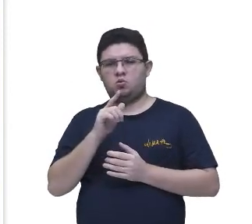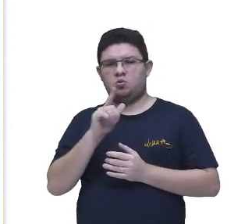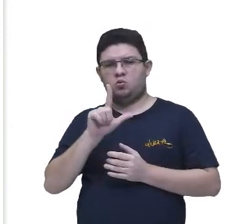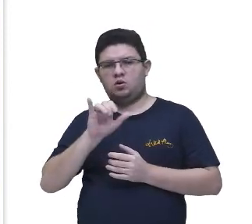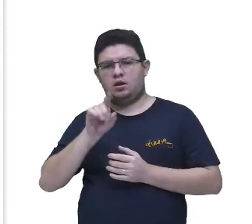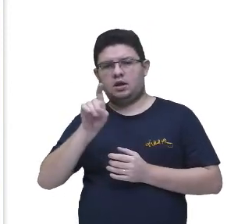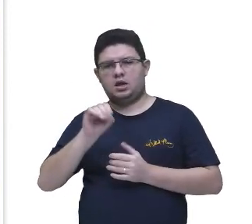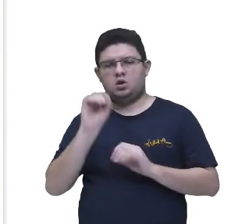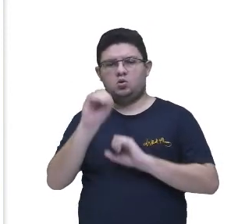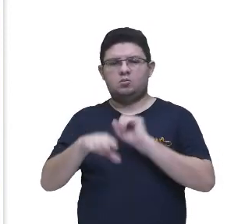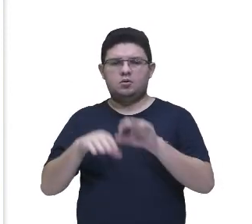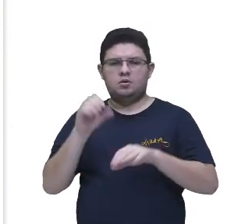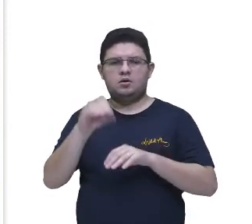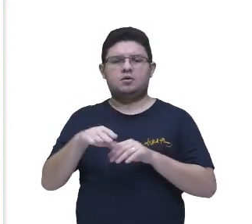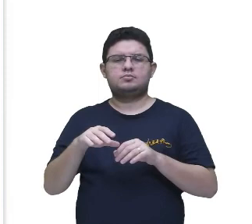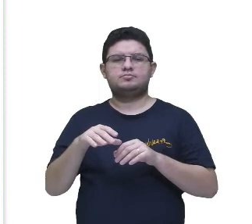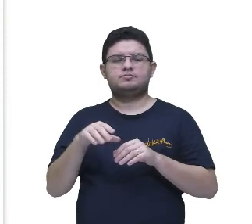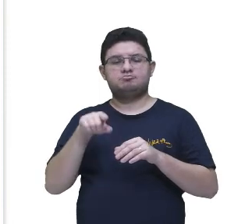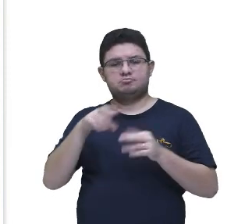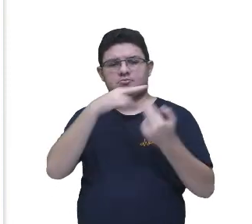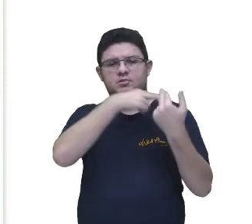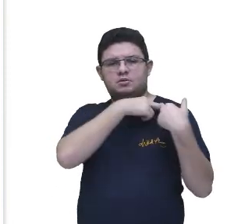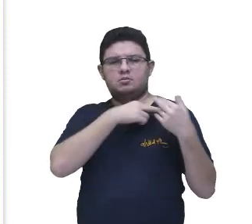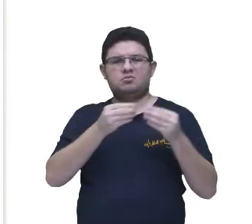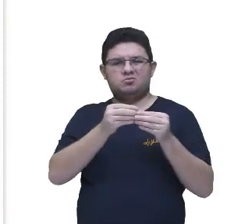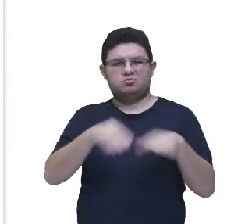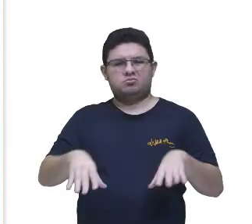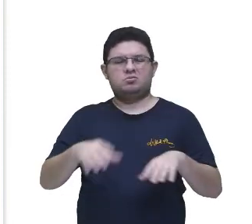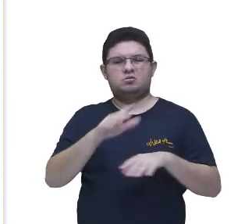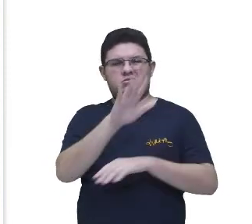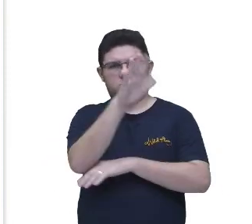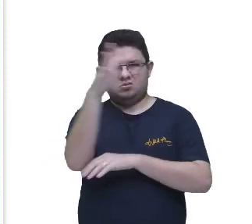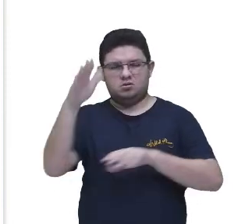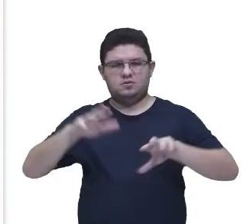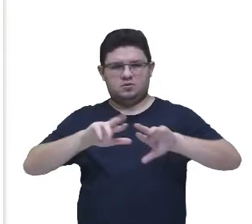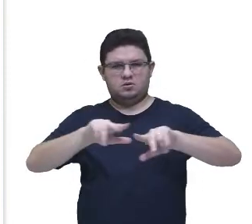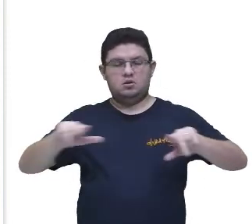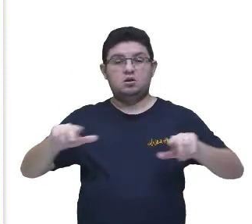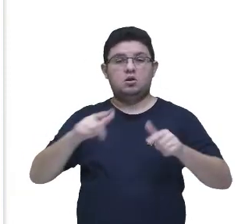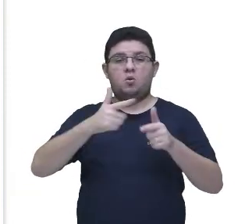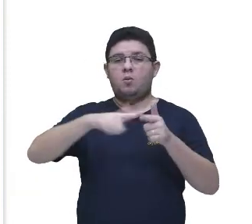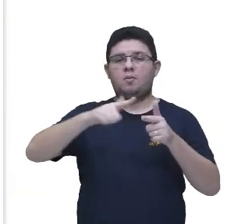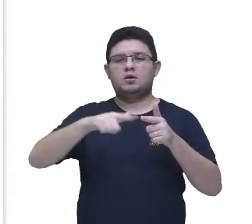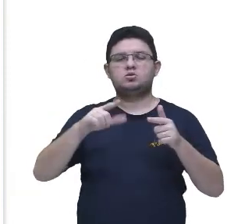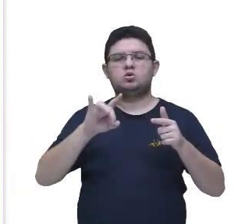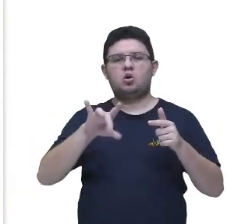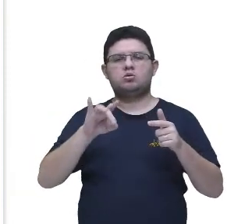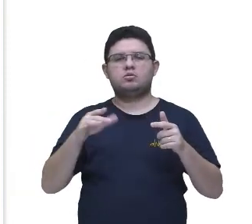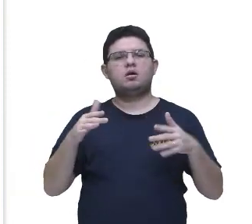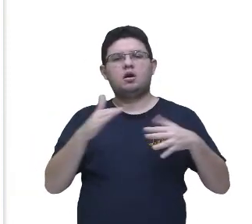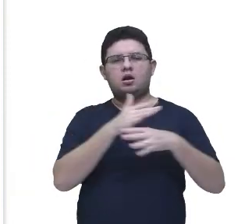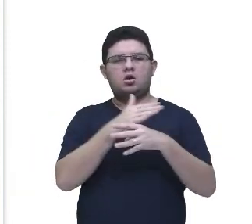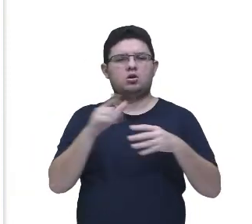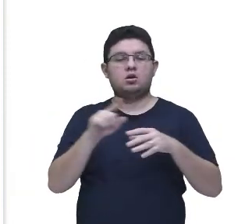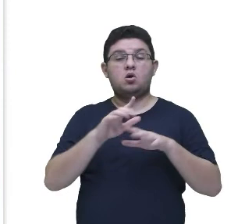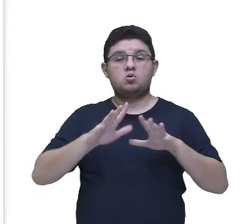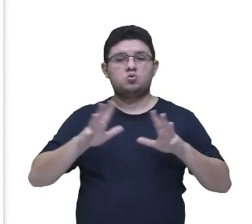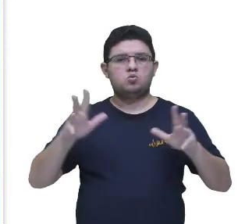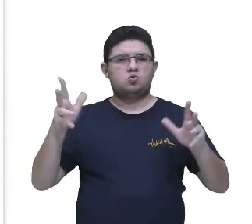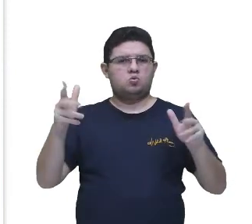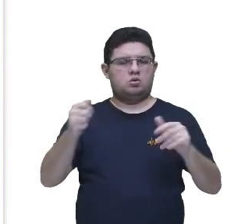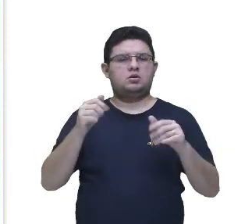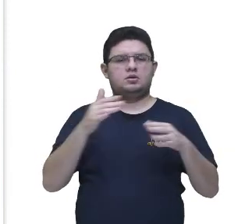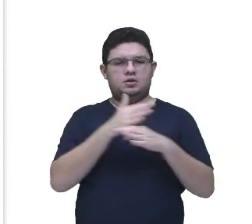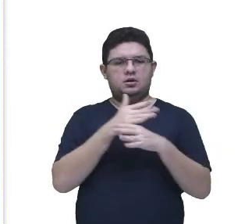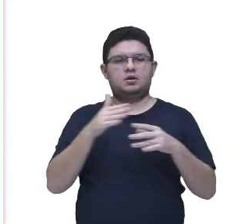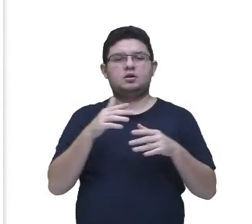vários impactos ambientais, mesmo este não sendo um problema exclusivo das grandes cidades, né? Um problema de toda cidade. É